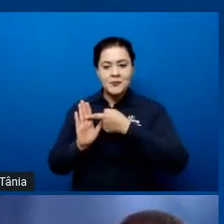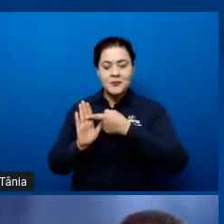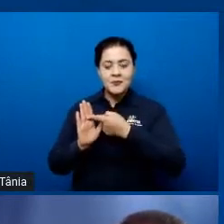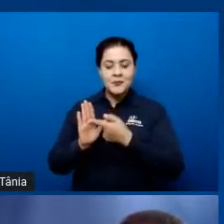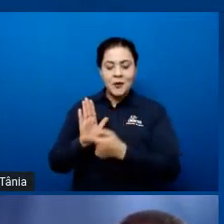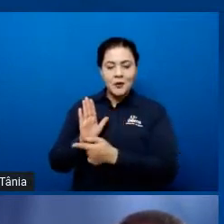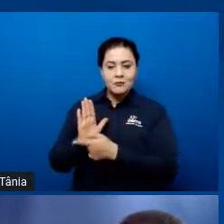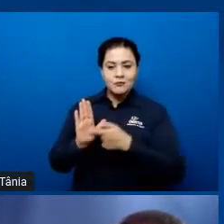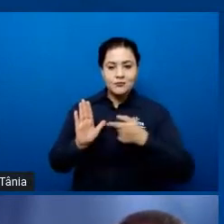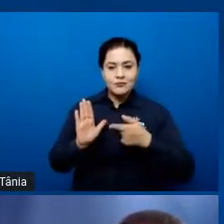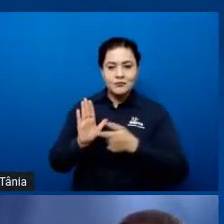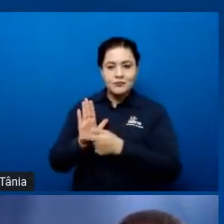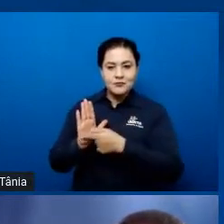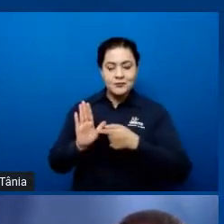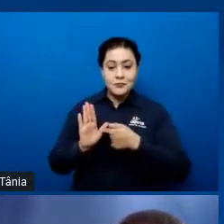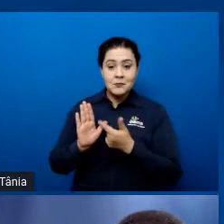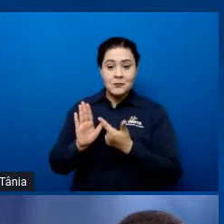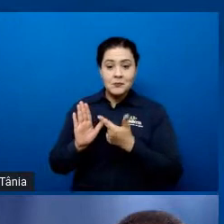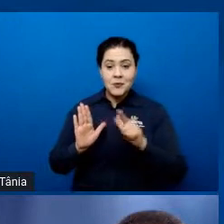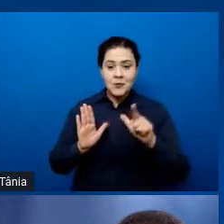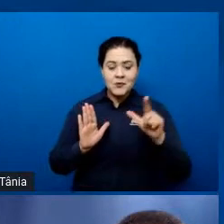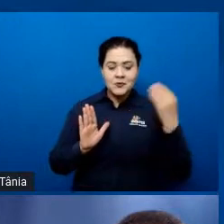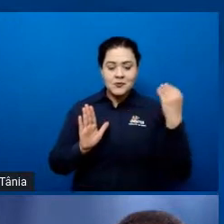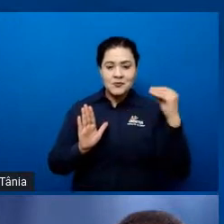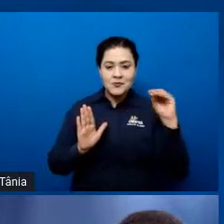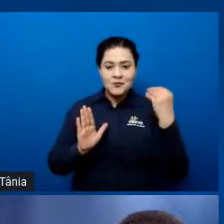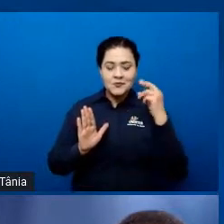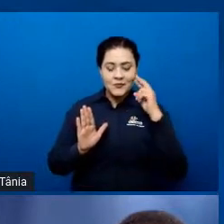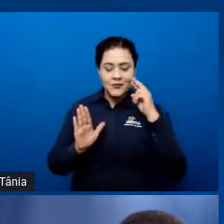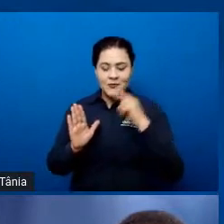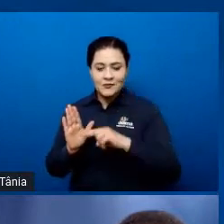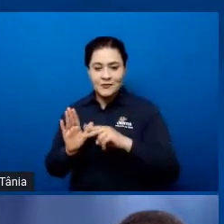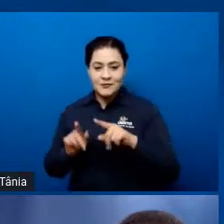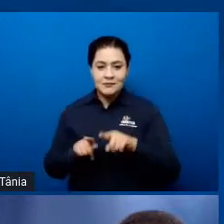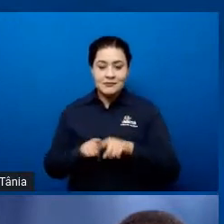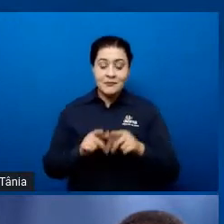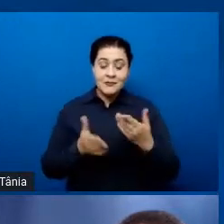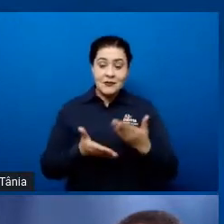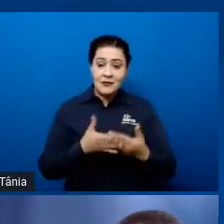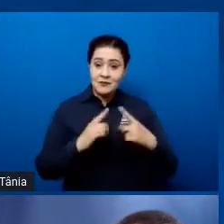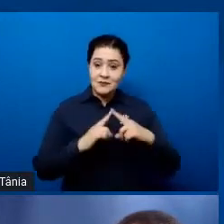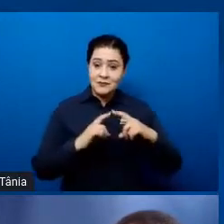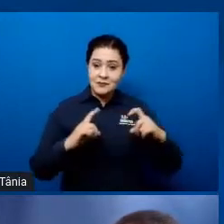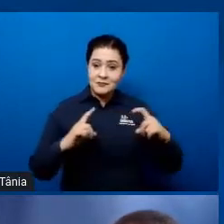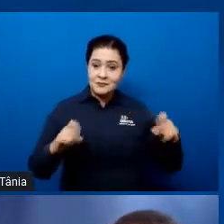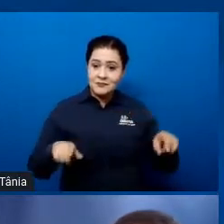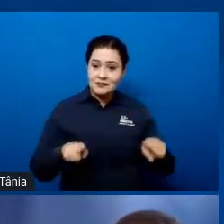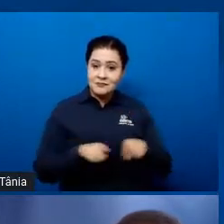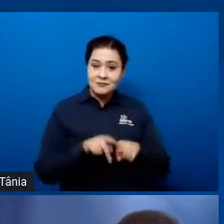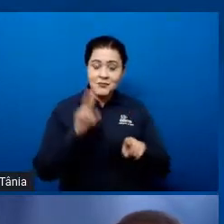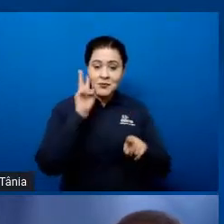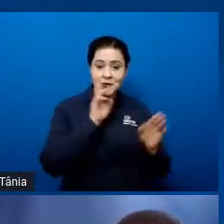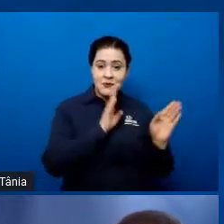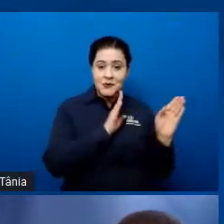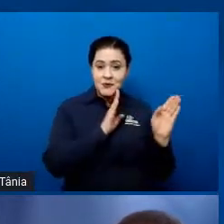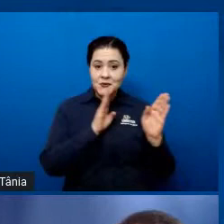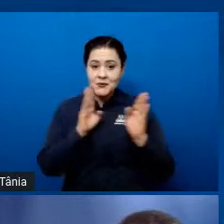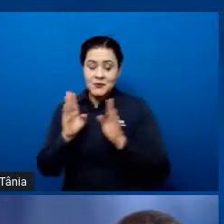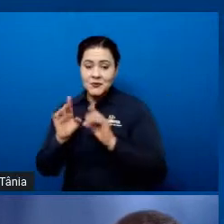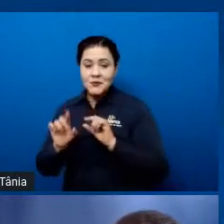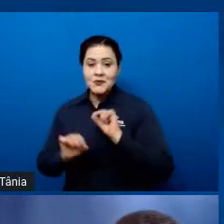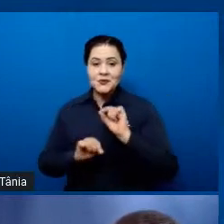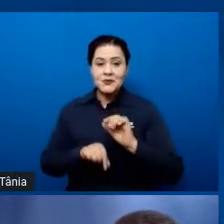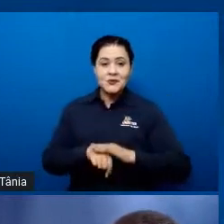outros dinossauros aqui para você poder olhar. Então, isso aqui numa aula de ciências, digamos, ou de história, né?